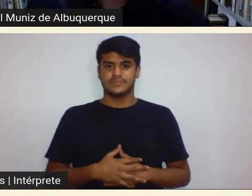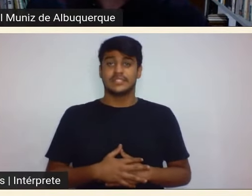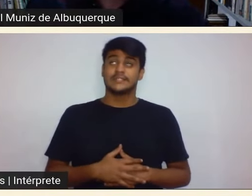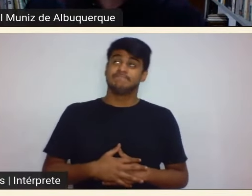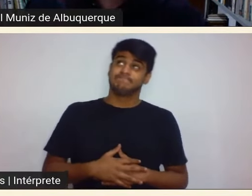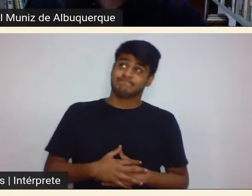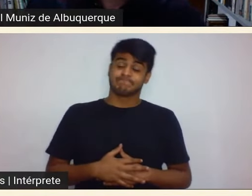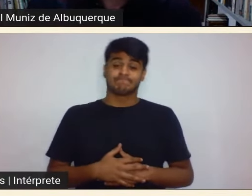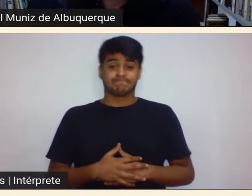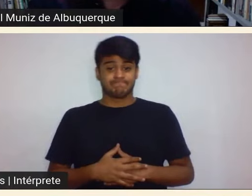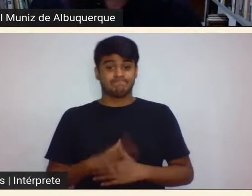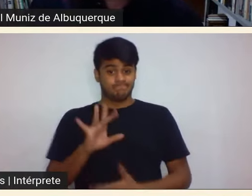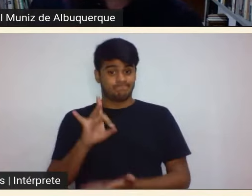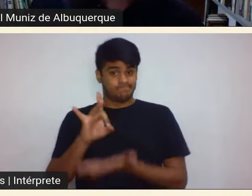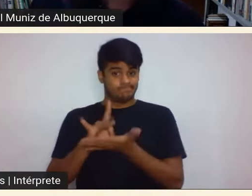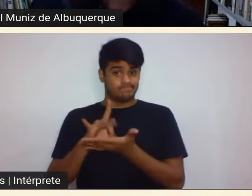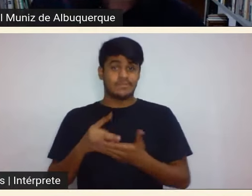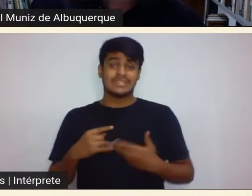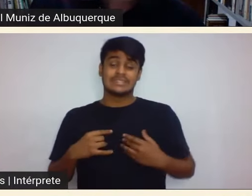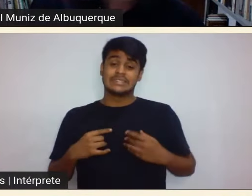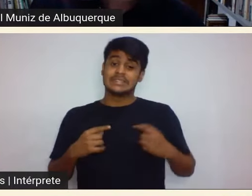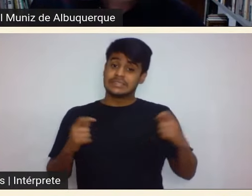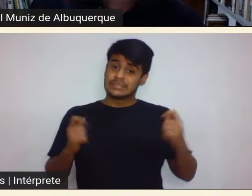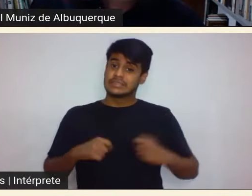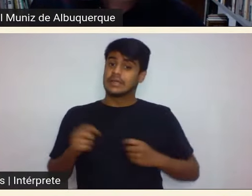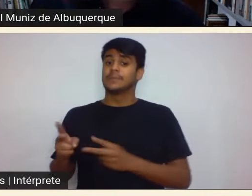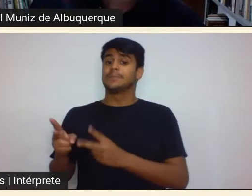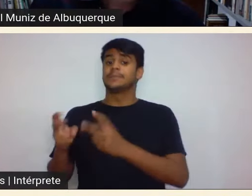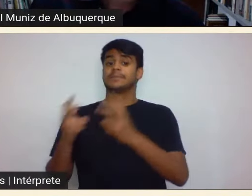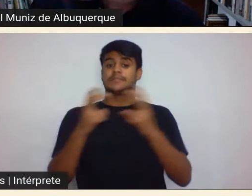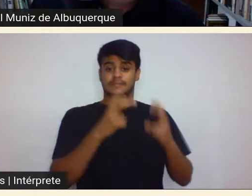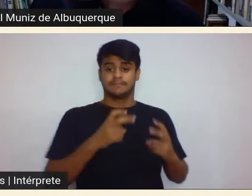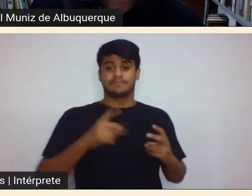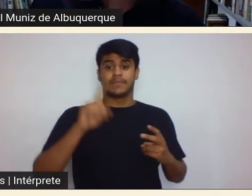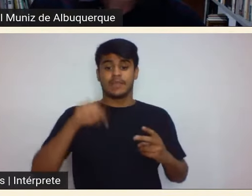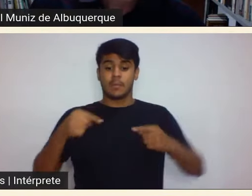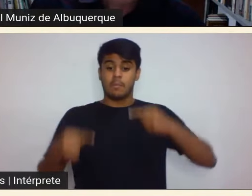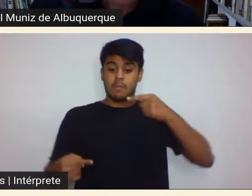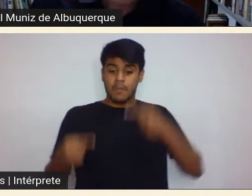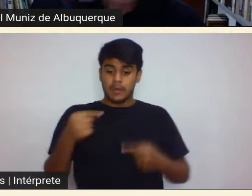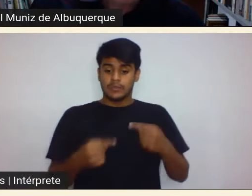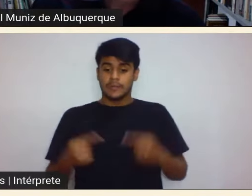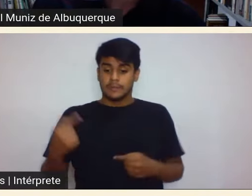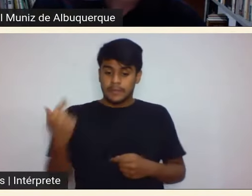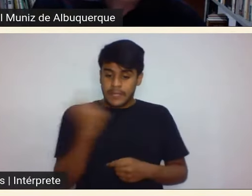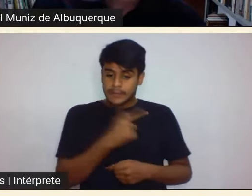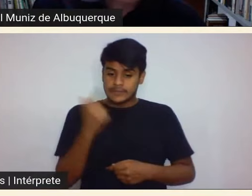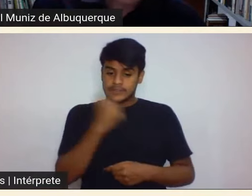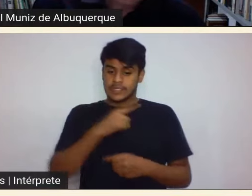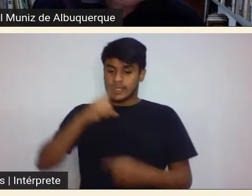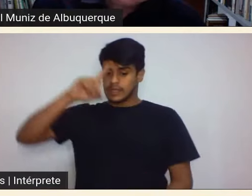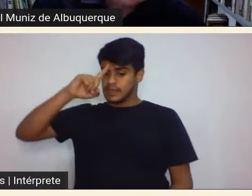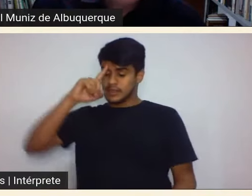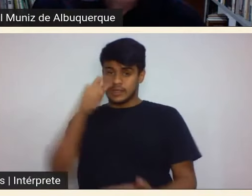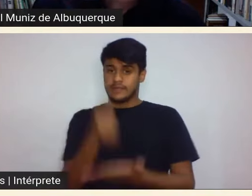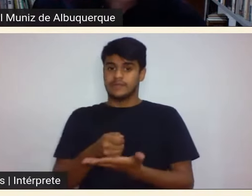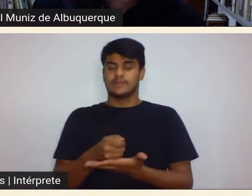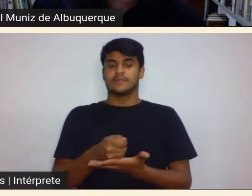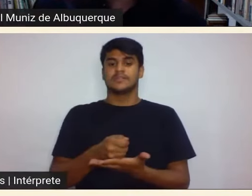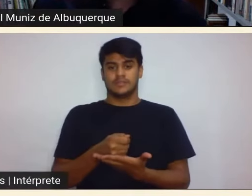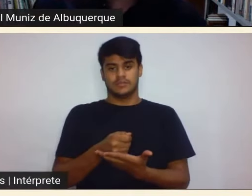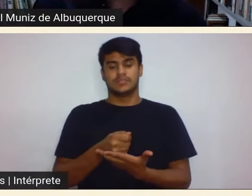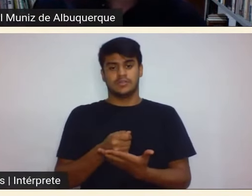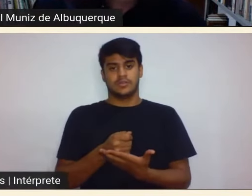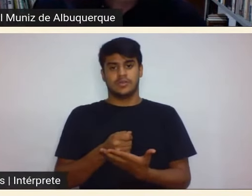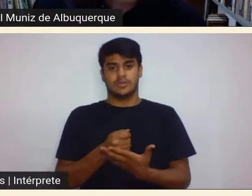verdade, o que nós temos é uma luta em torno das definições do próprio nacional, né,